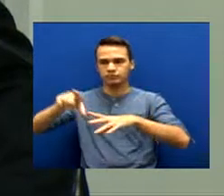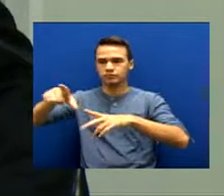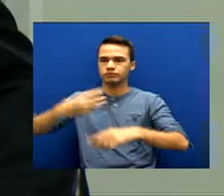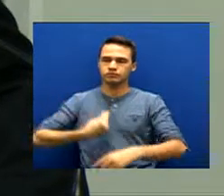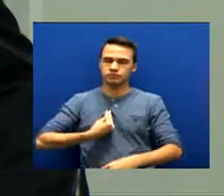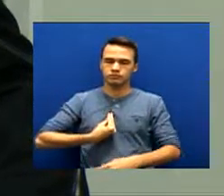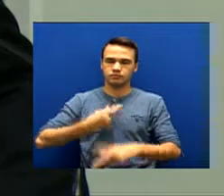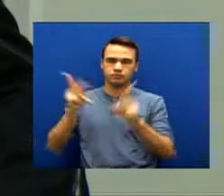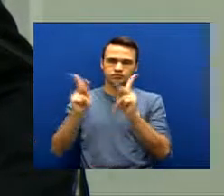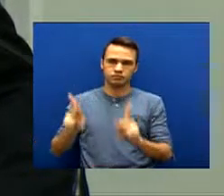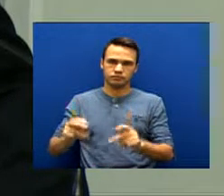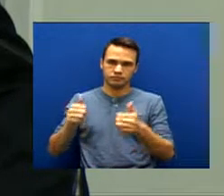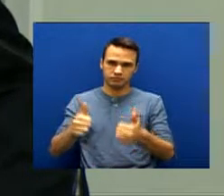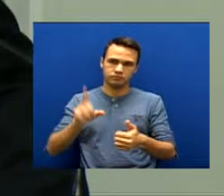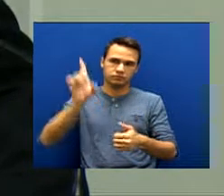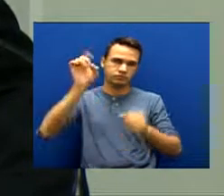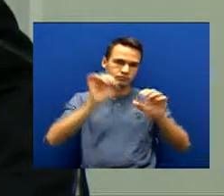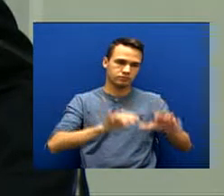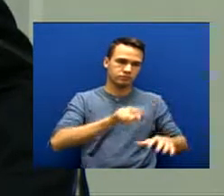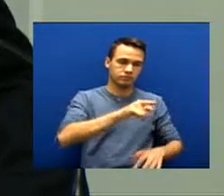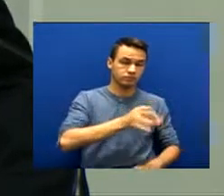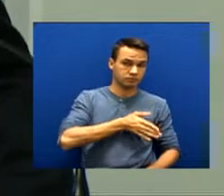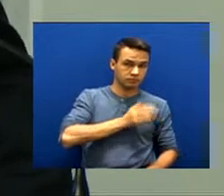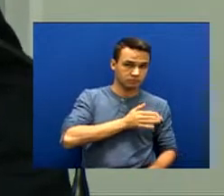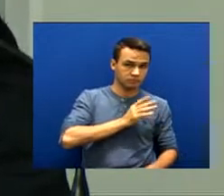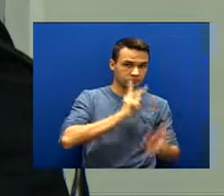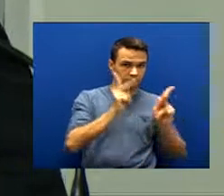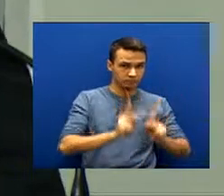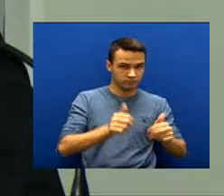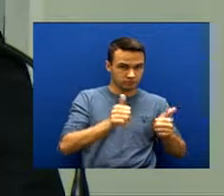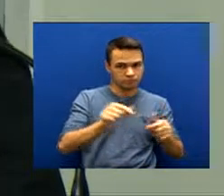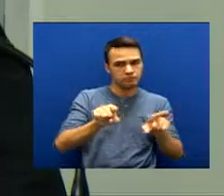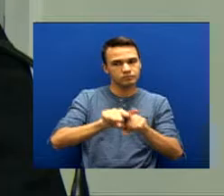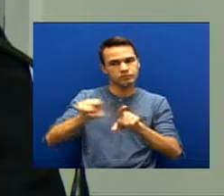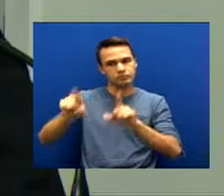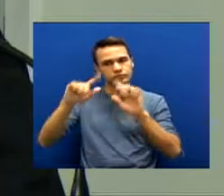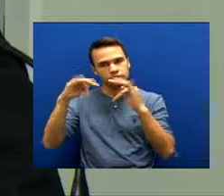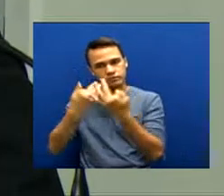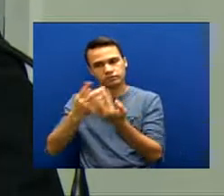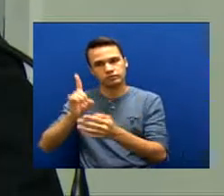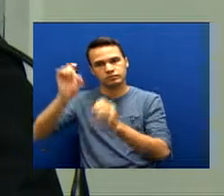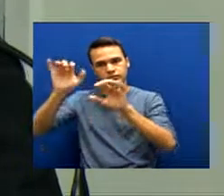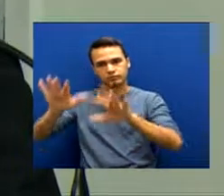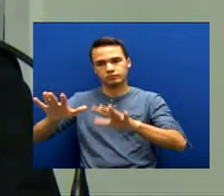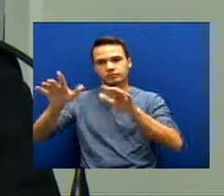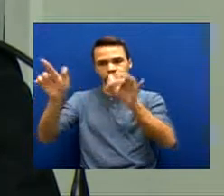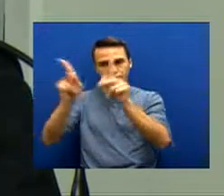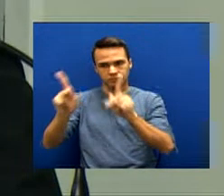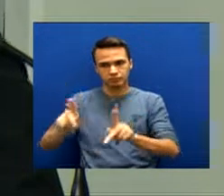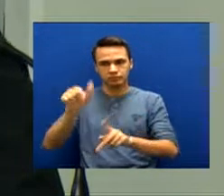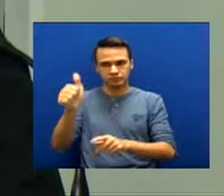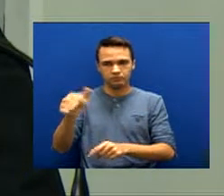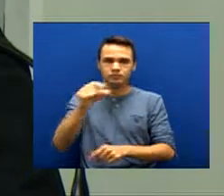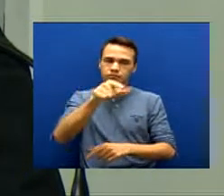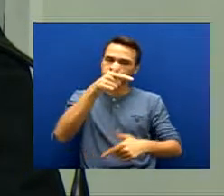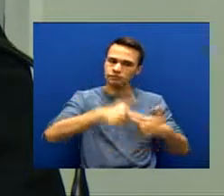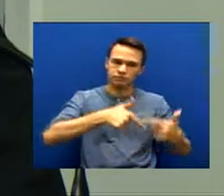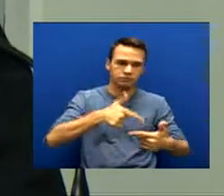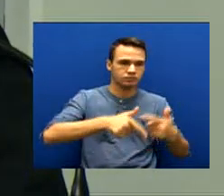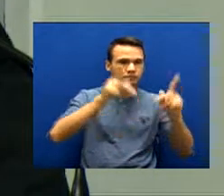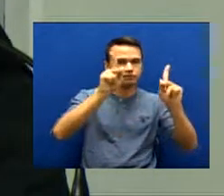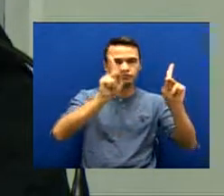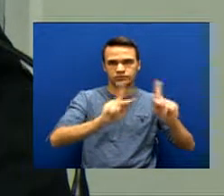amigos. E a próxima semana eu vou ganhar a minha liberdade. Eu gostaria de sair daqui com o maior livro que você tiver naquela sociedade bíblica para dizer, a